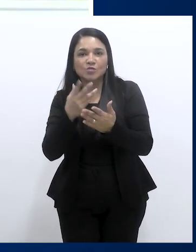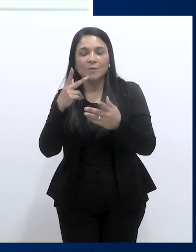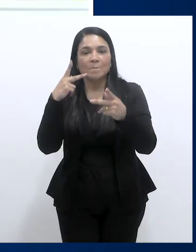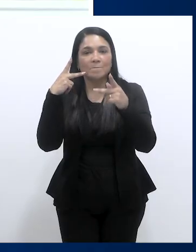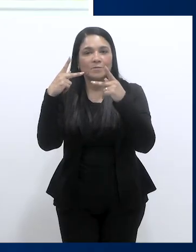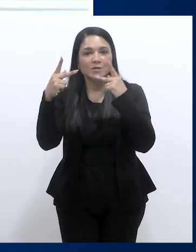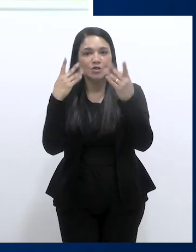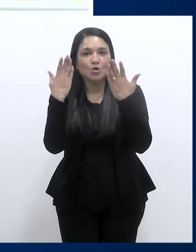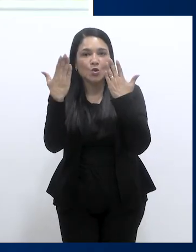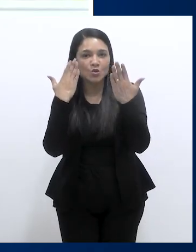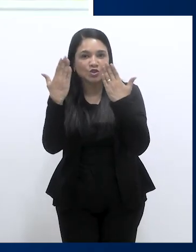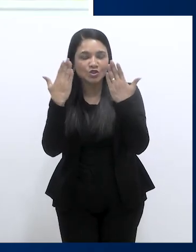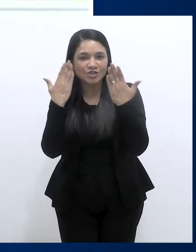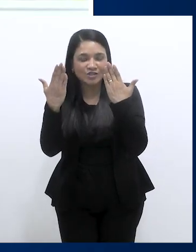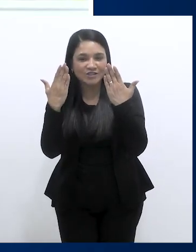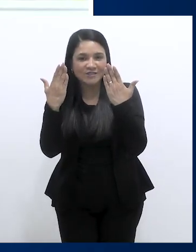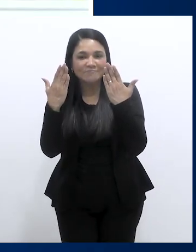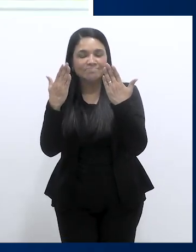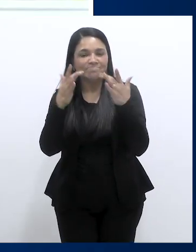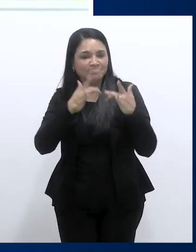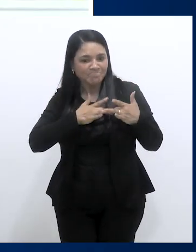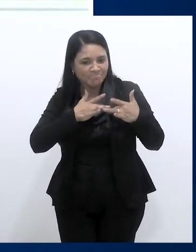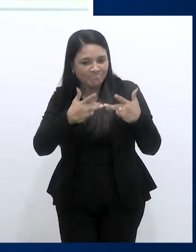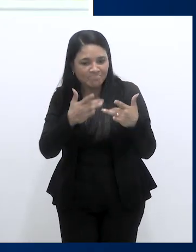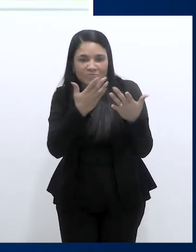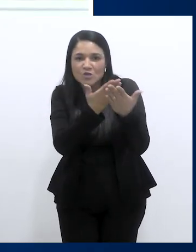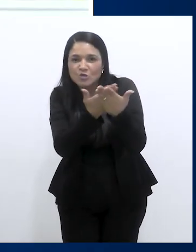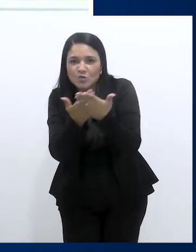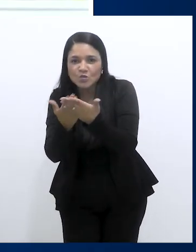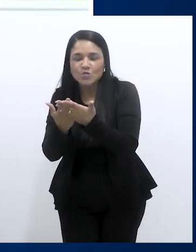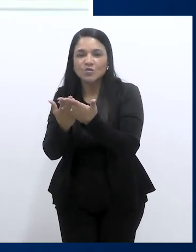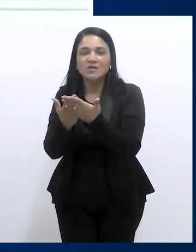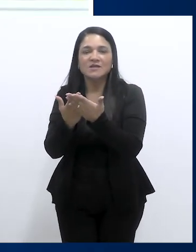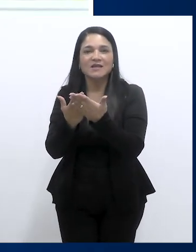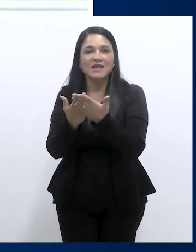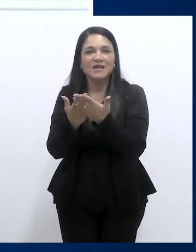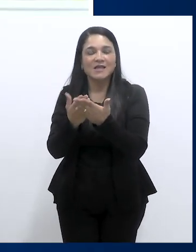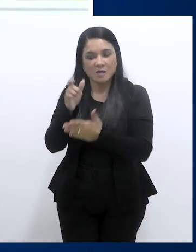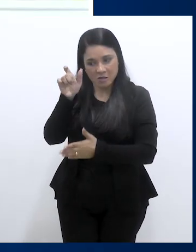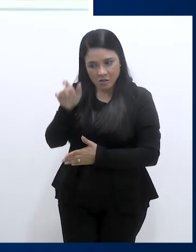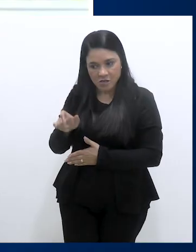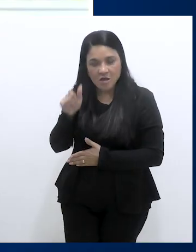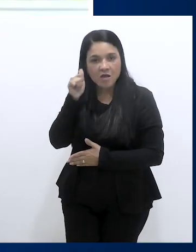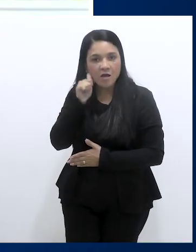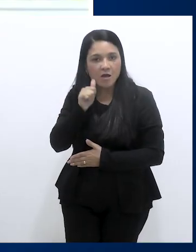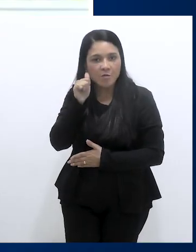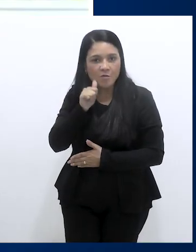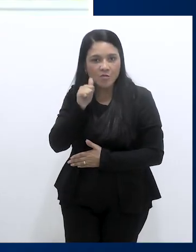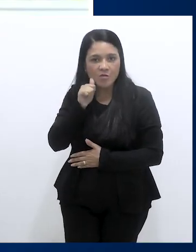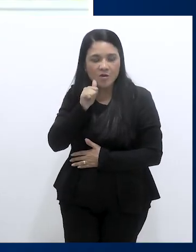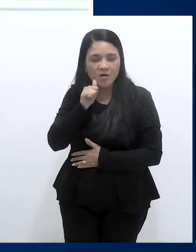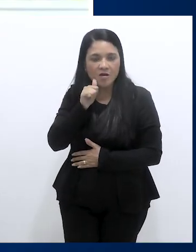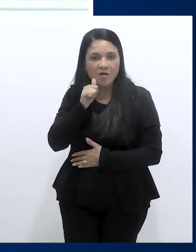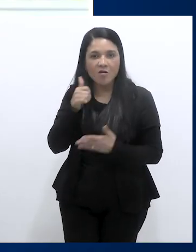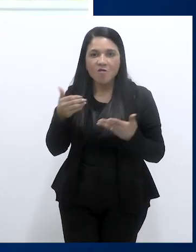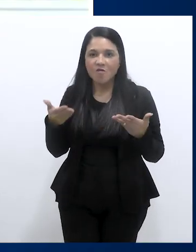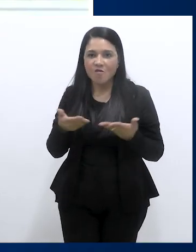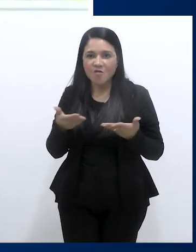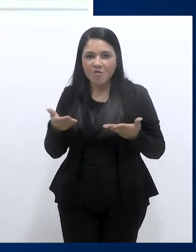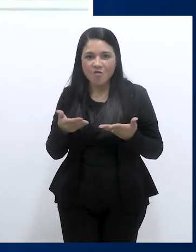fazendo psicologia e ela é muito empenhada nisso. Ela é uma, assim, e é uma